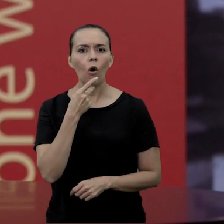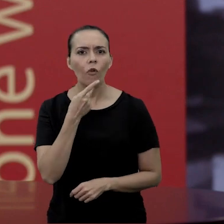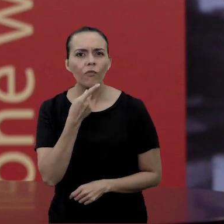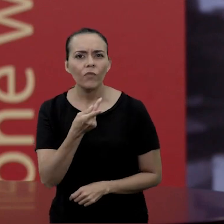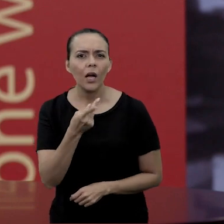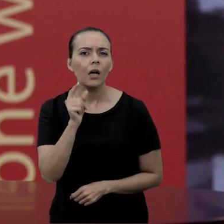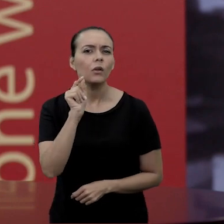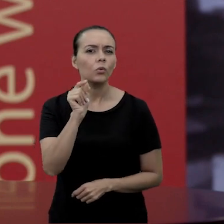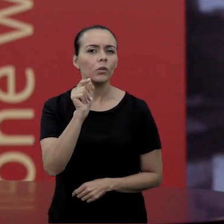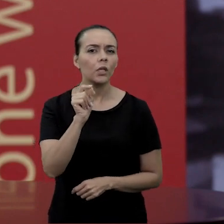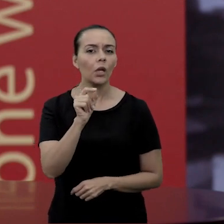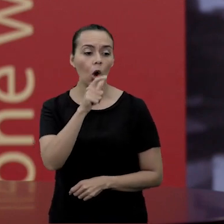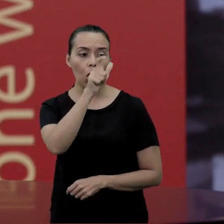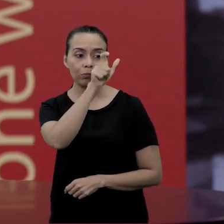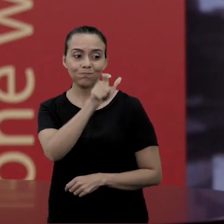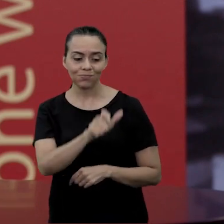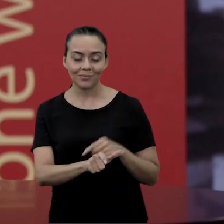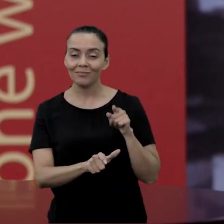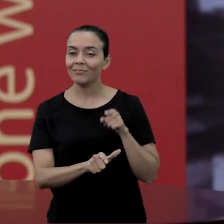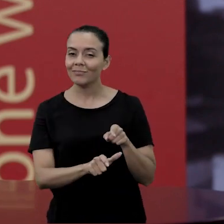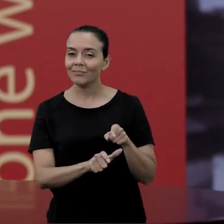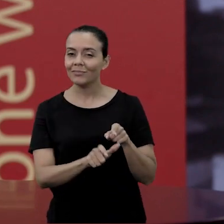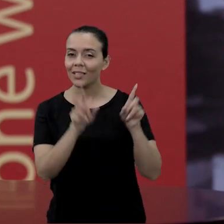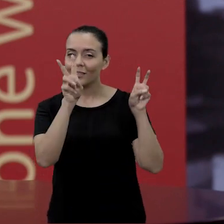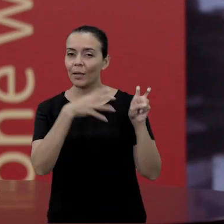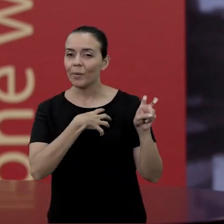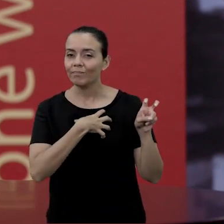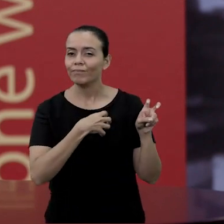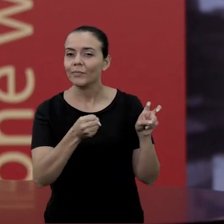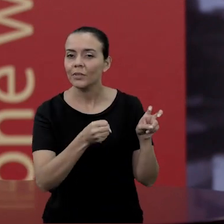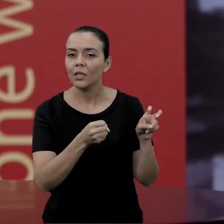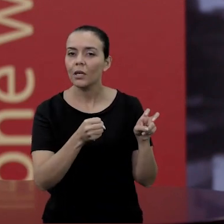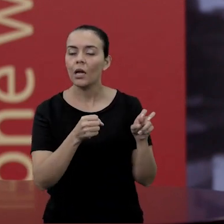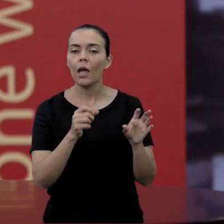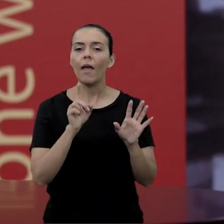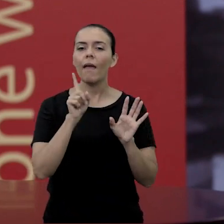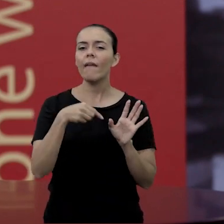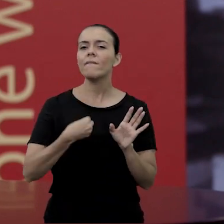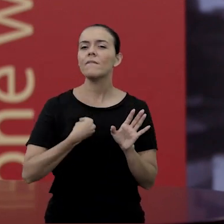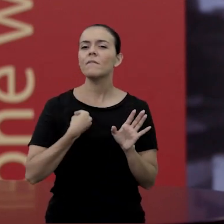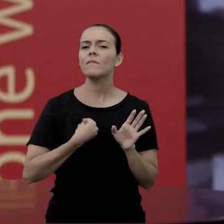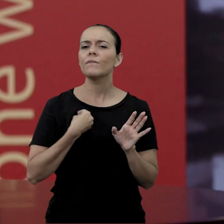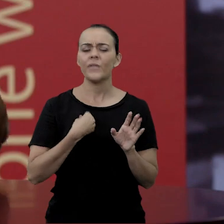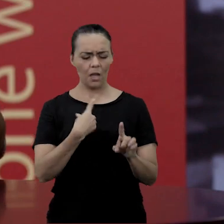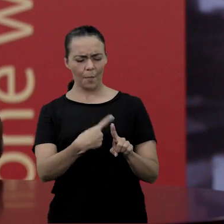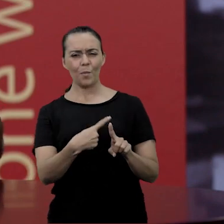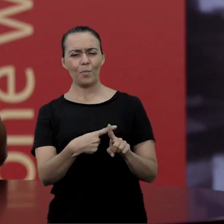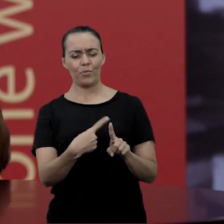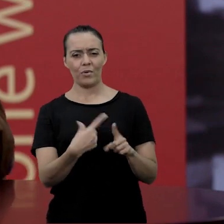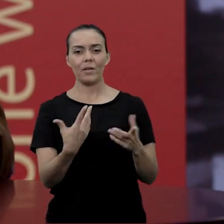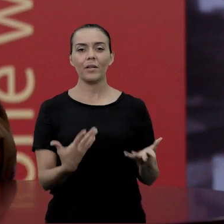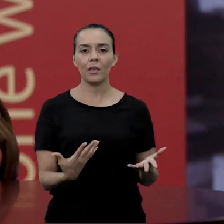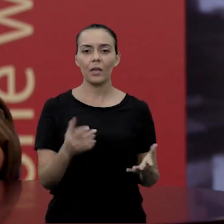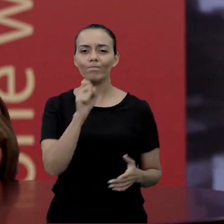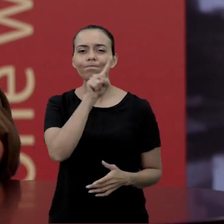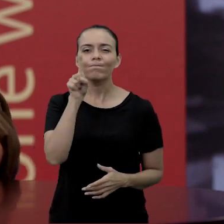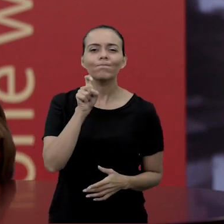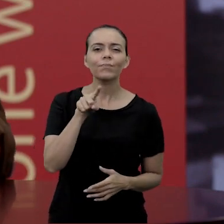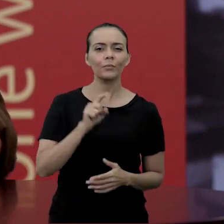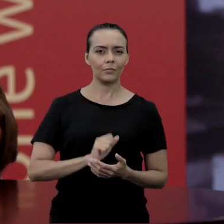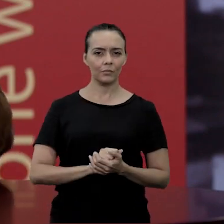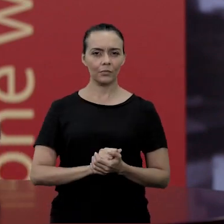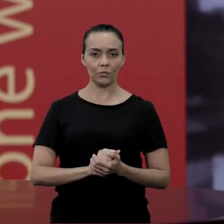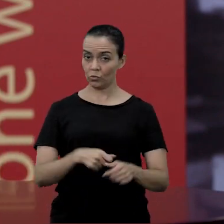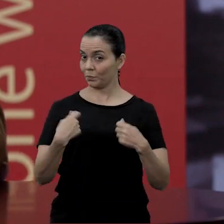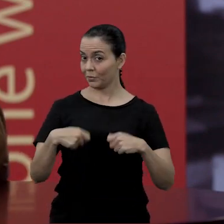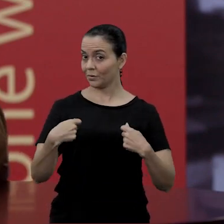dizendo: esta é uma questão fundamental, porque esta é a questão do sentido da nossa existência. E essa é a questão primeira que